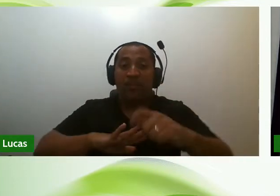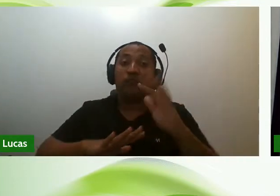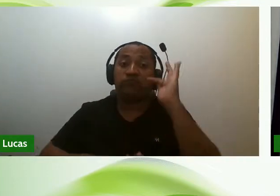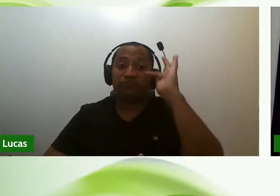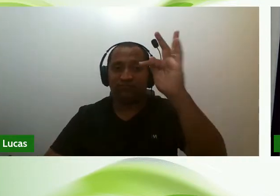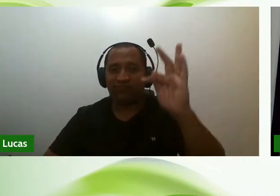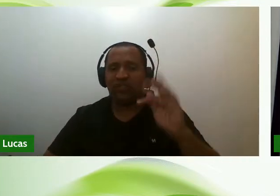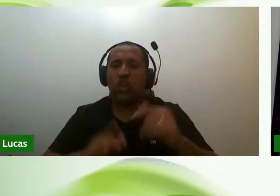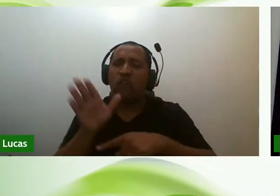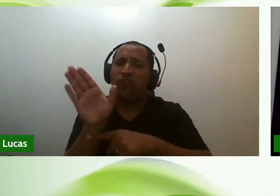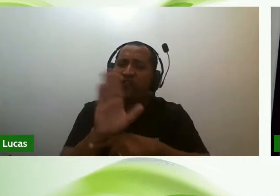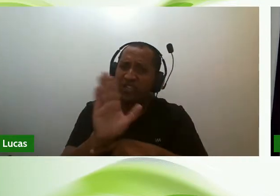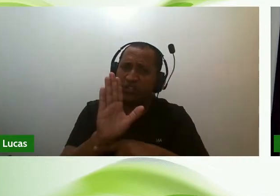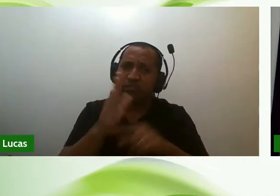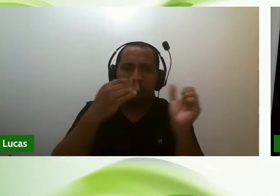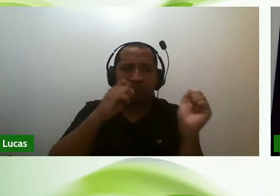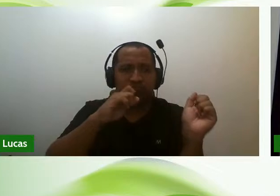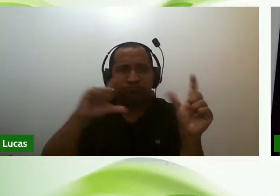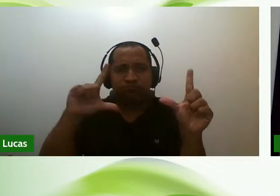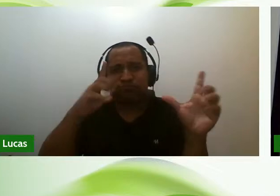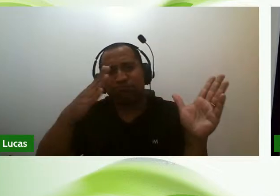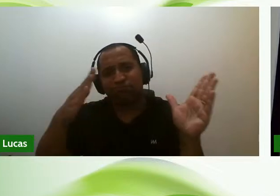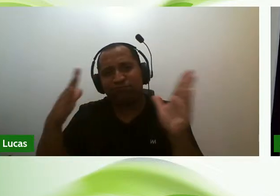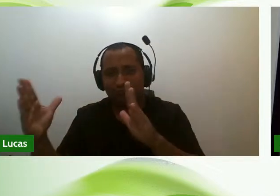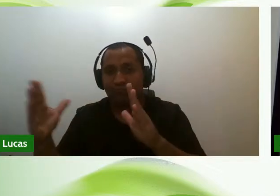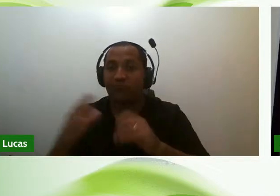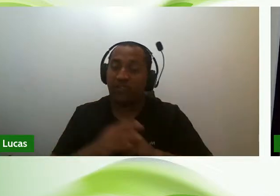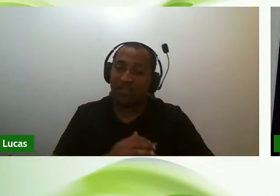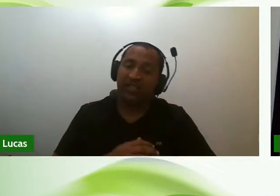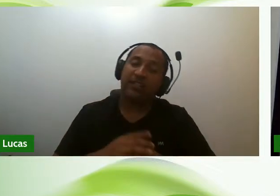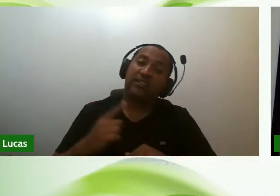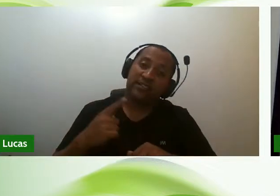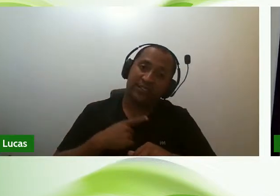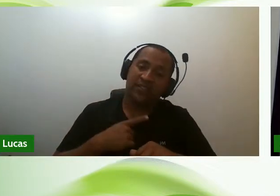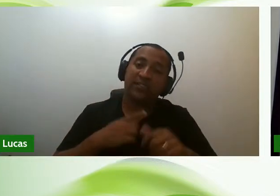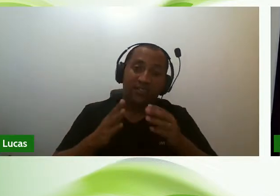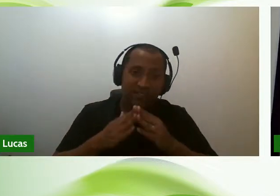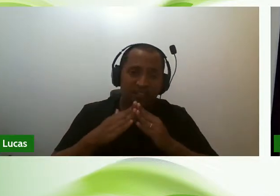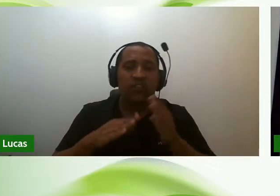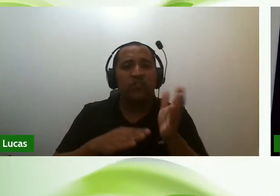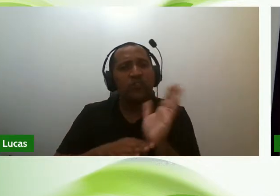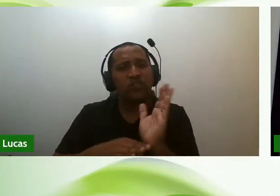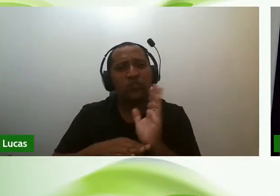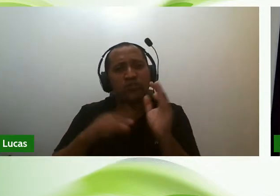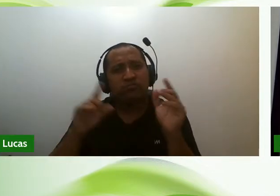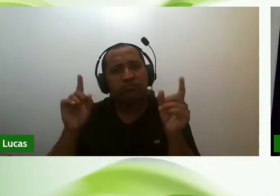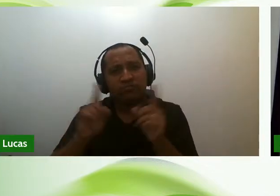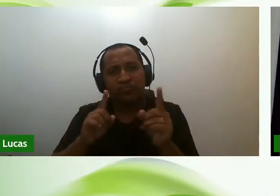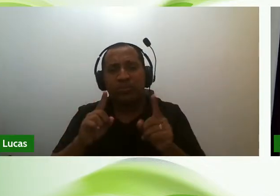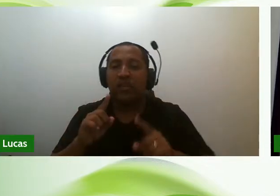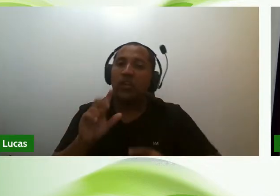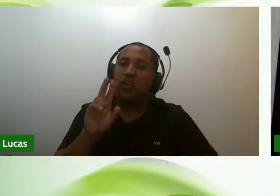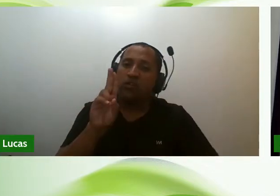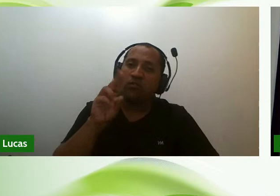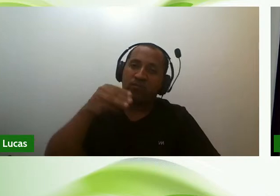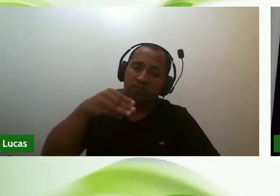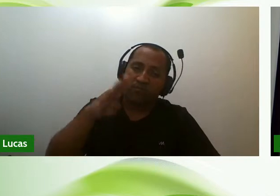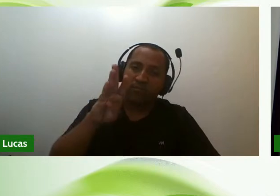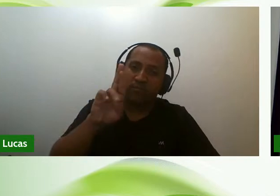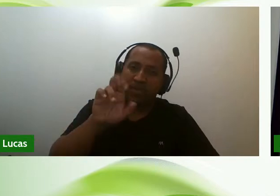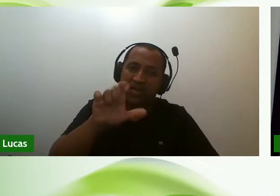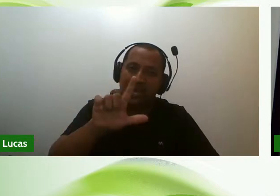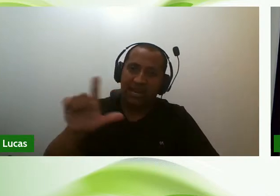um pequeno vídeo, né? Na verdade, eu pedi para colocar um pequeno vídeo chamado Umbrella, que é um